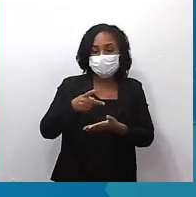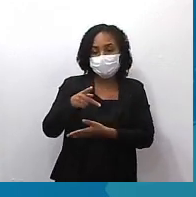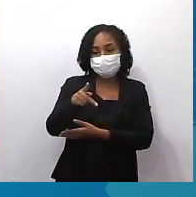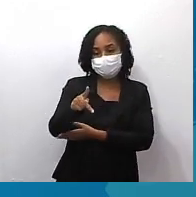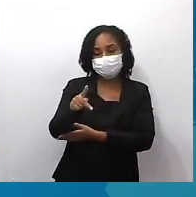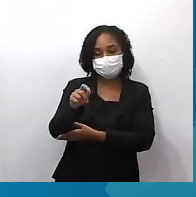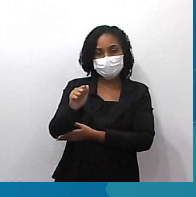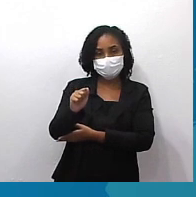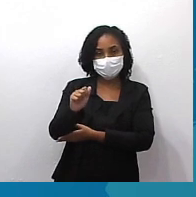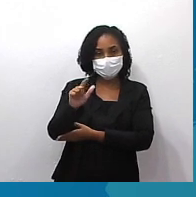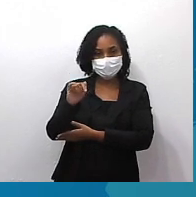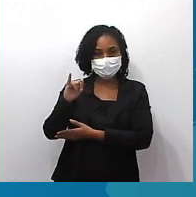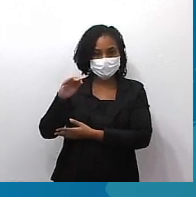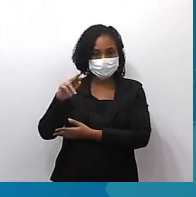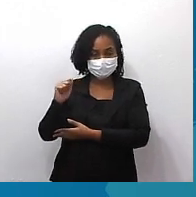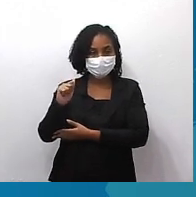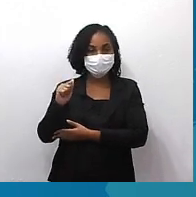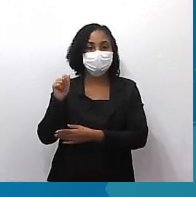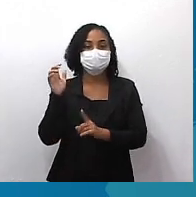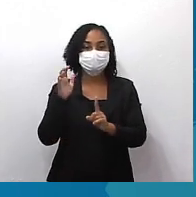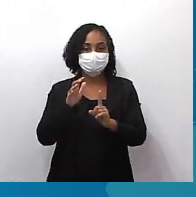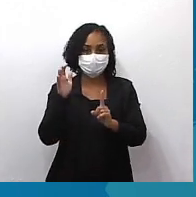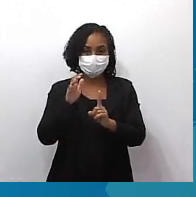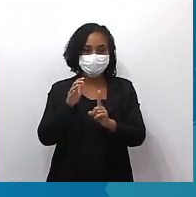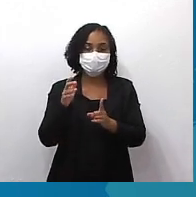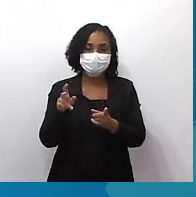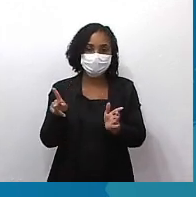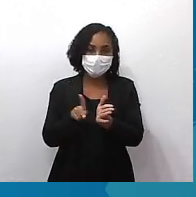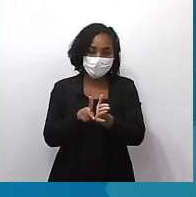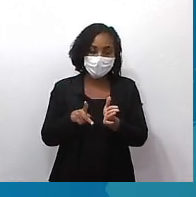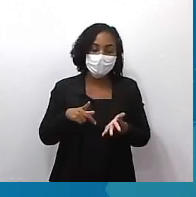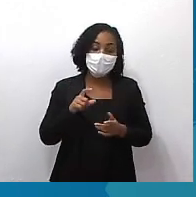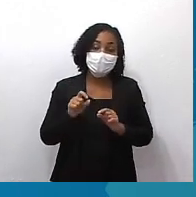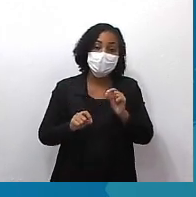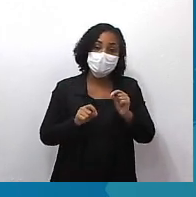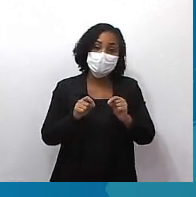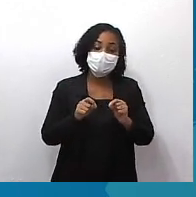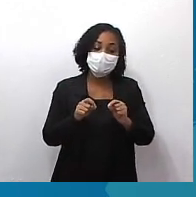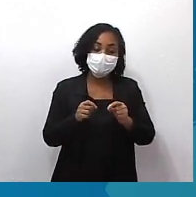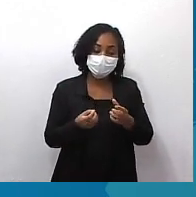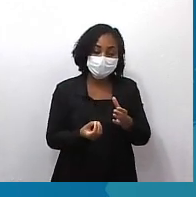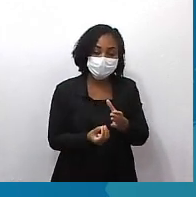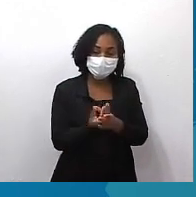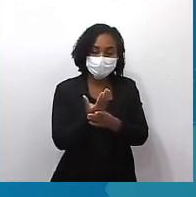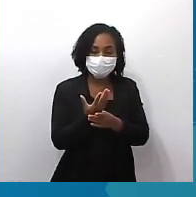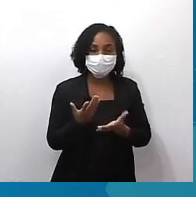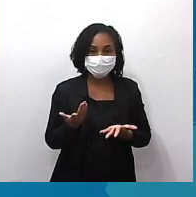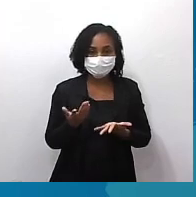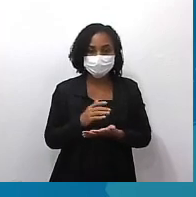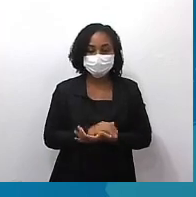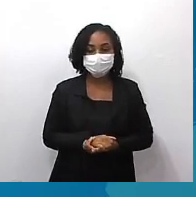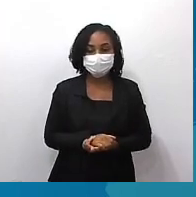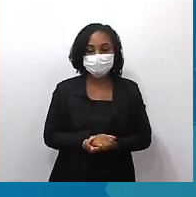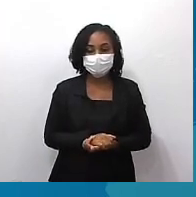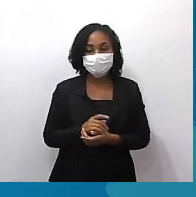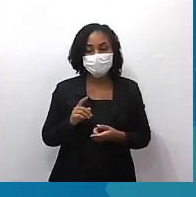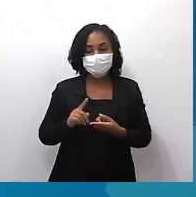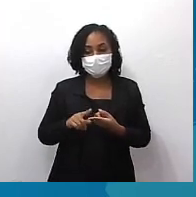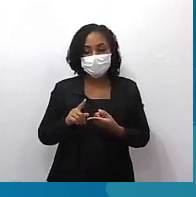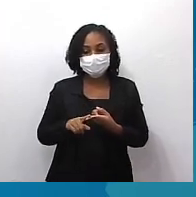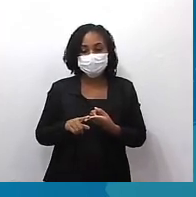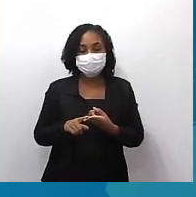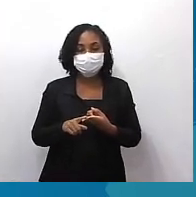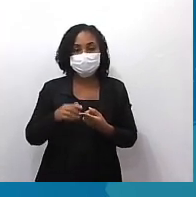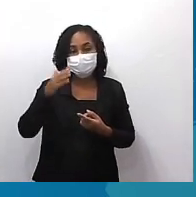eu junto com Paraguai e Uruguai ali, os rios Paraguai e Uruguai, formando a bacia platina, tá? Essa bacia platina também